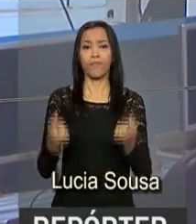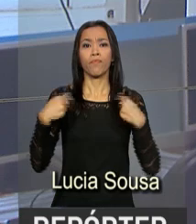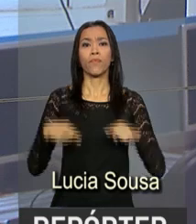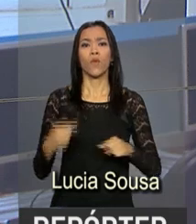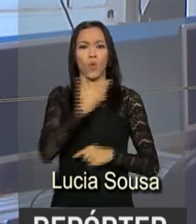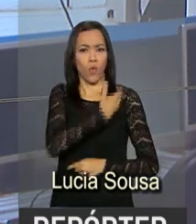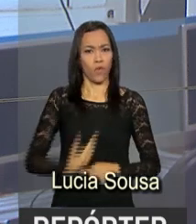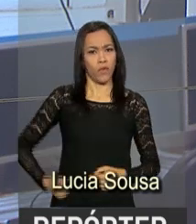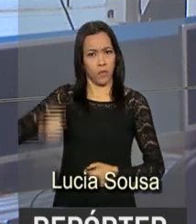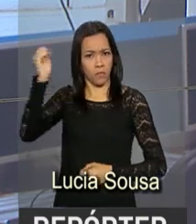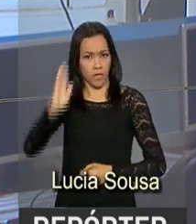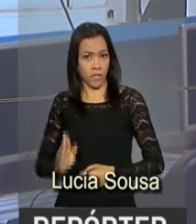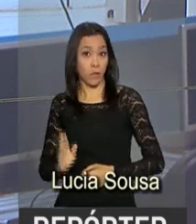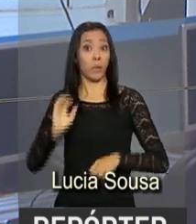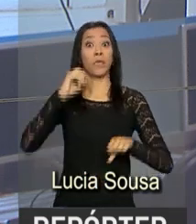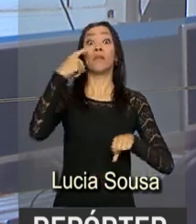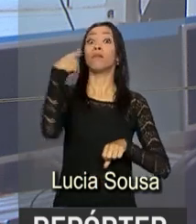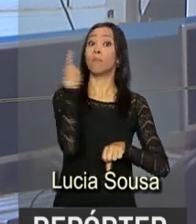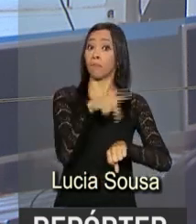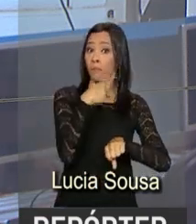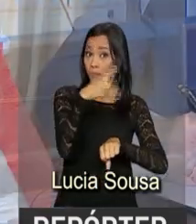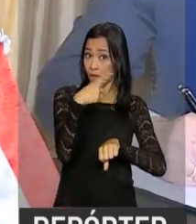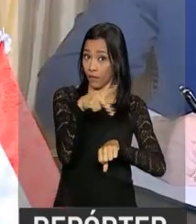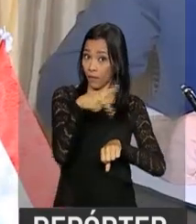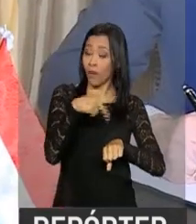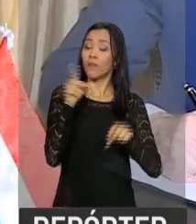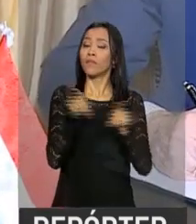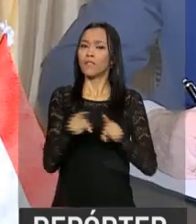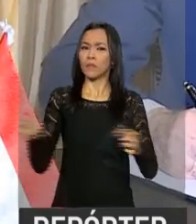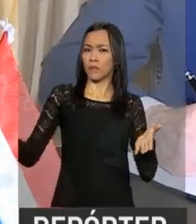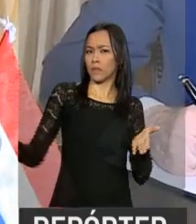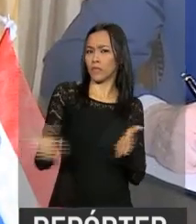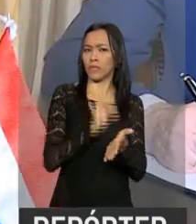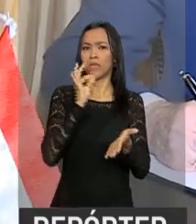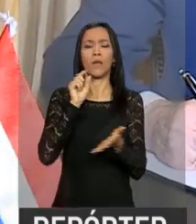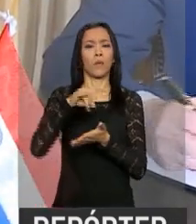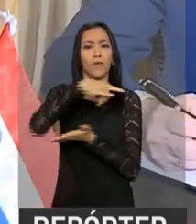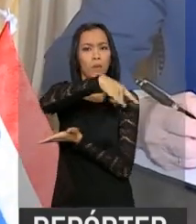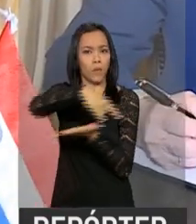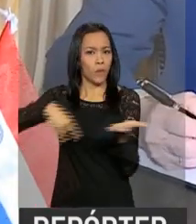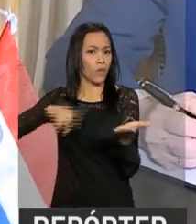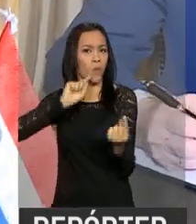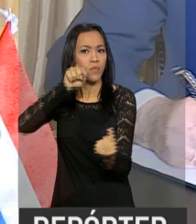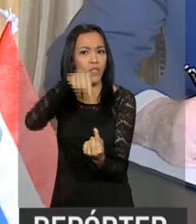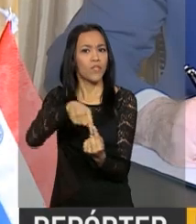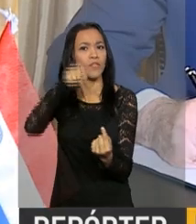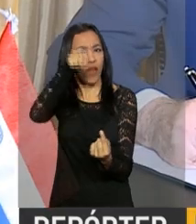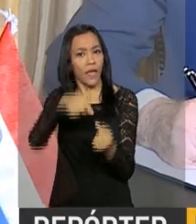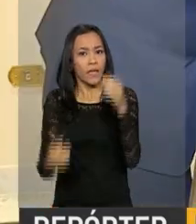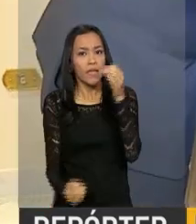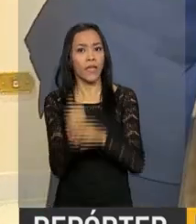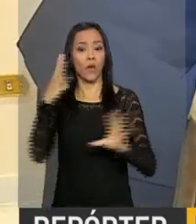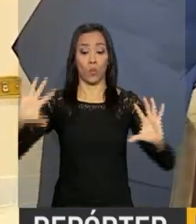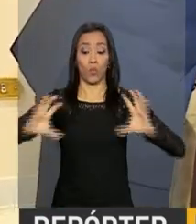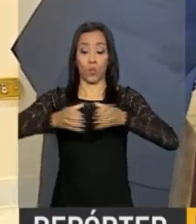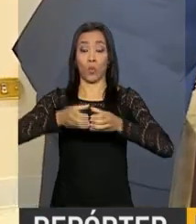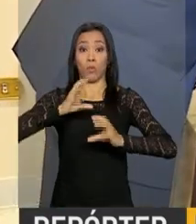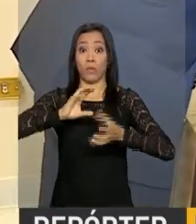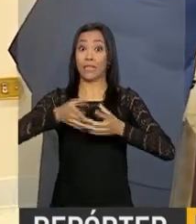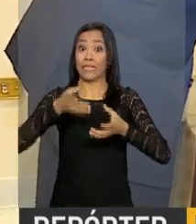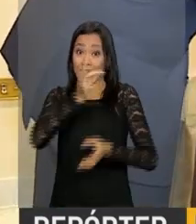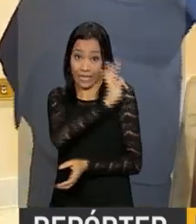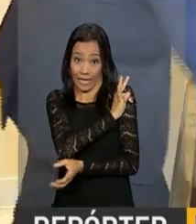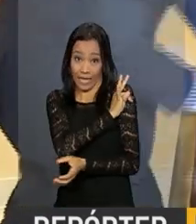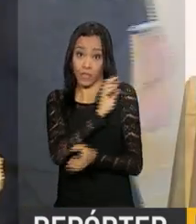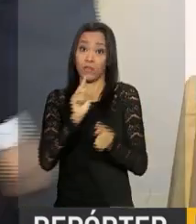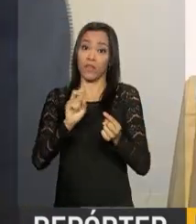governos do Brasil e do Paraguai assinaram um projeto de fortalecimento de conectividade. O objetivo é criar um grupo técnico que vai aprofundar